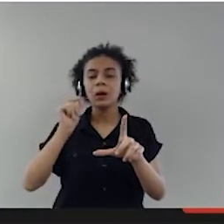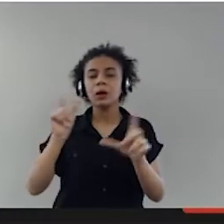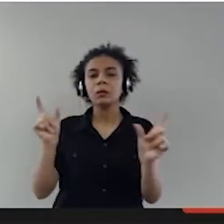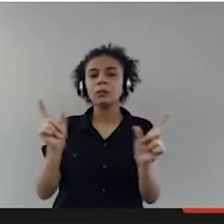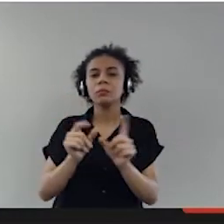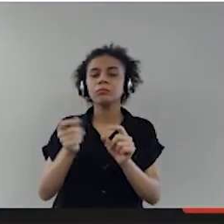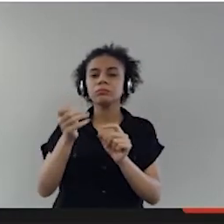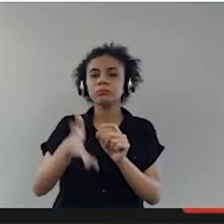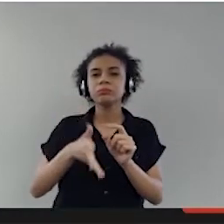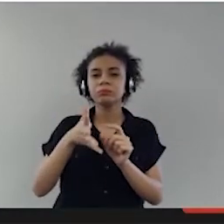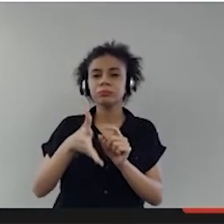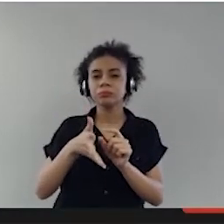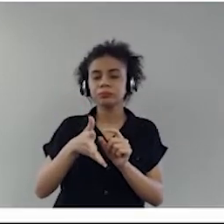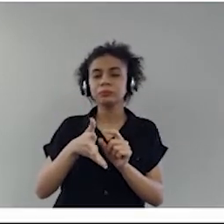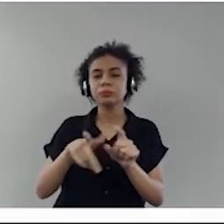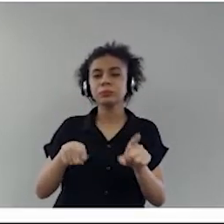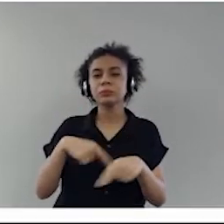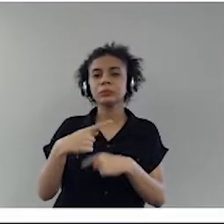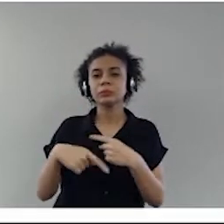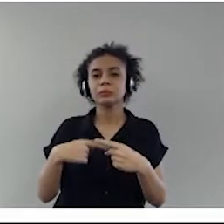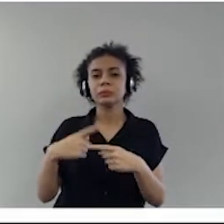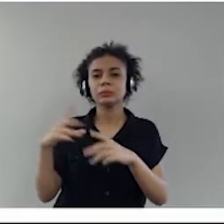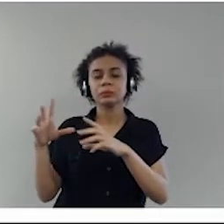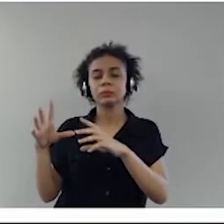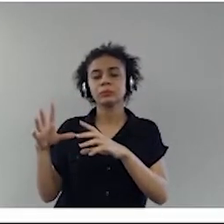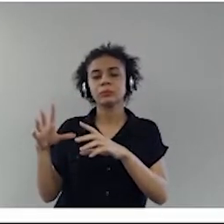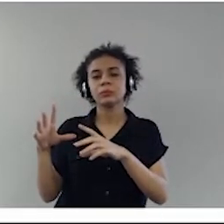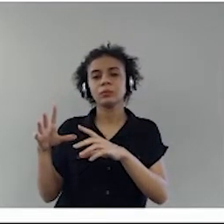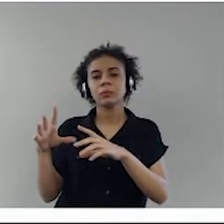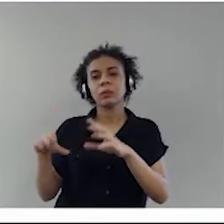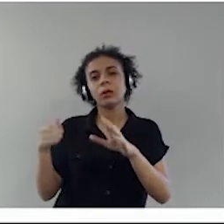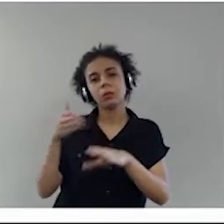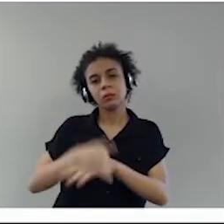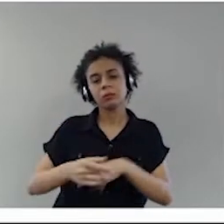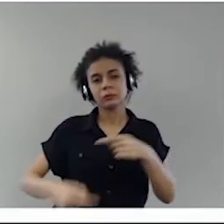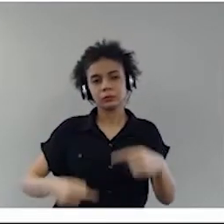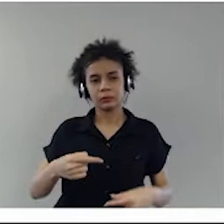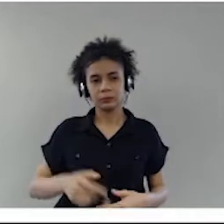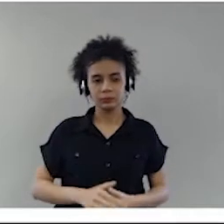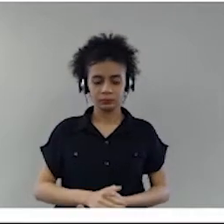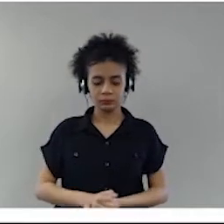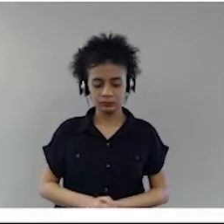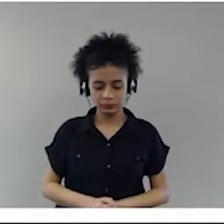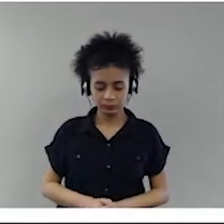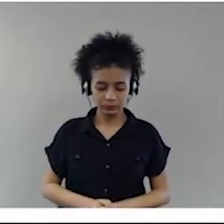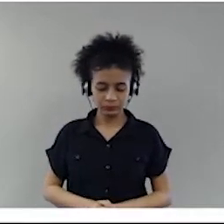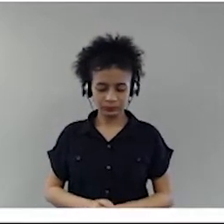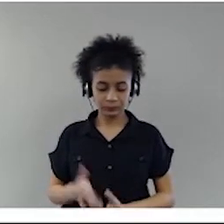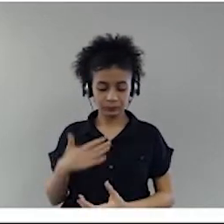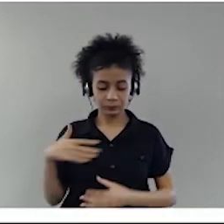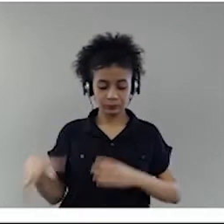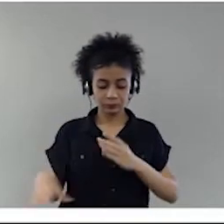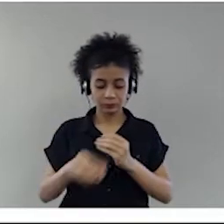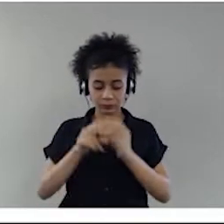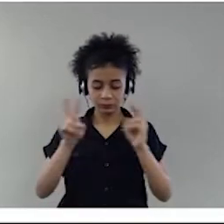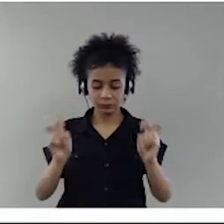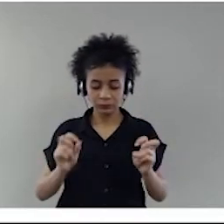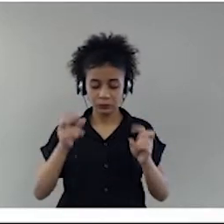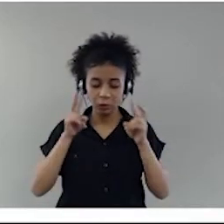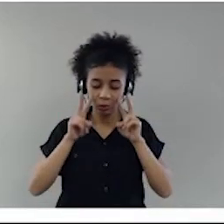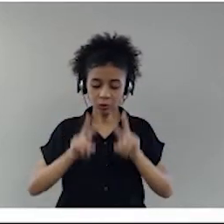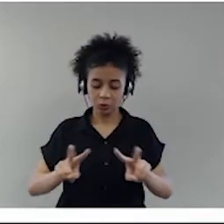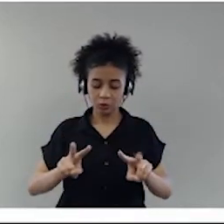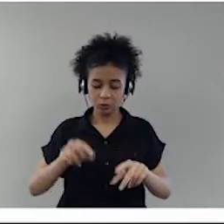breve explanação e depois a gente vai entrar num debate. Eu vou fazer uma abordagem olhando